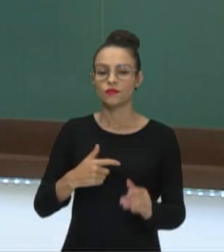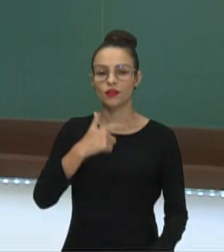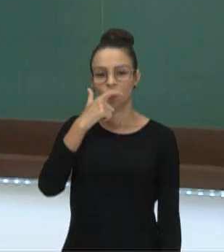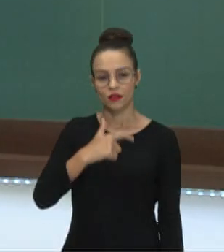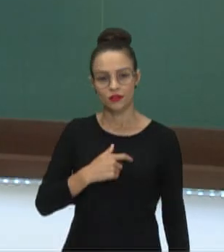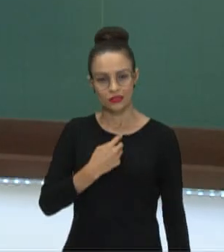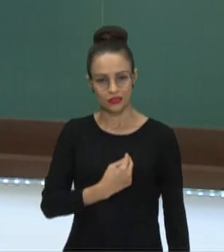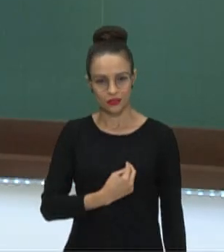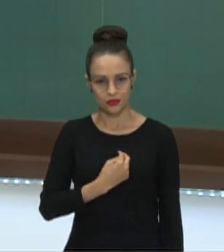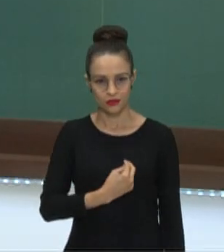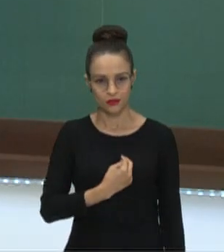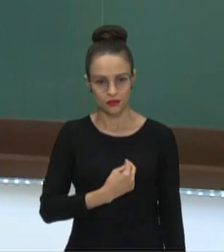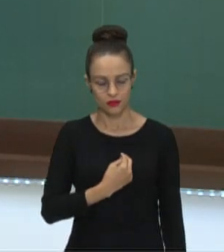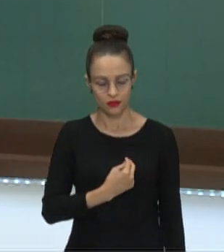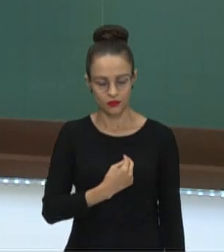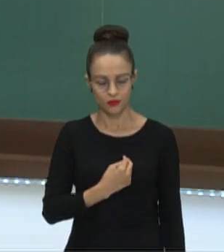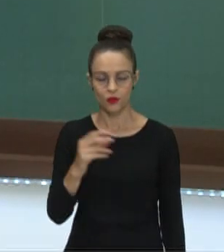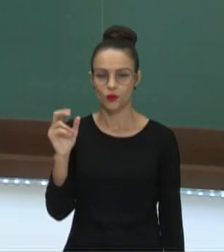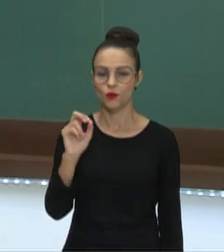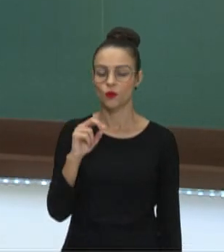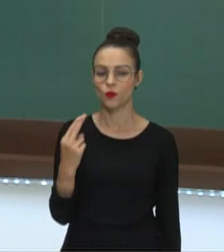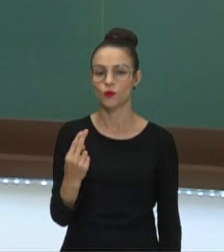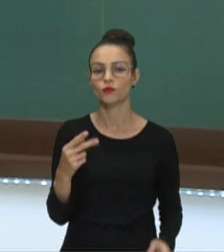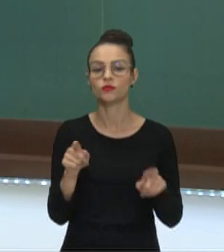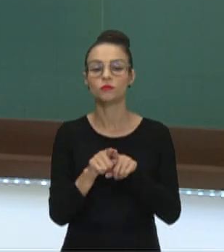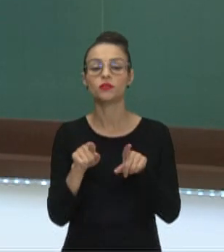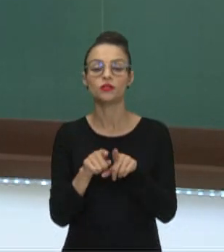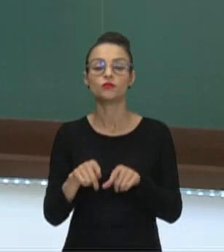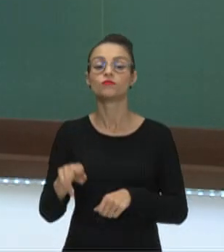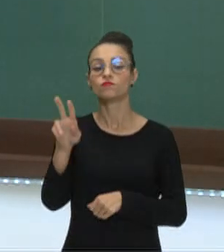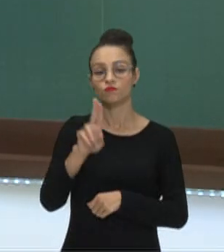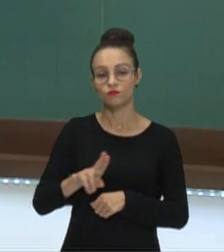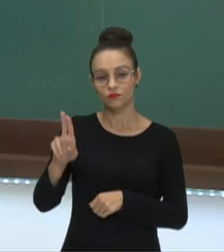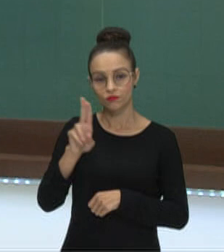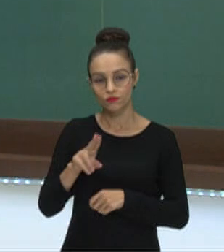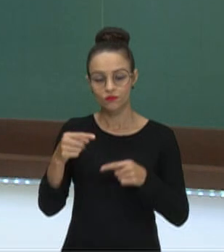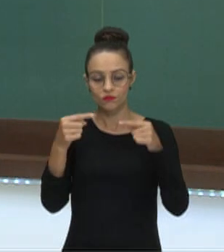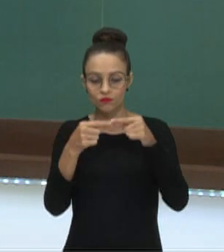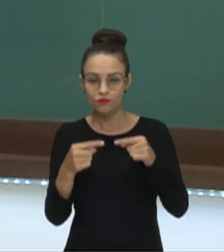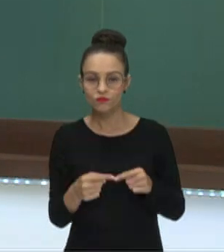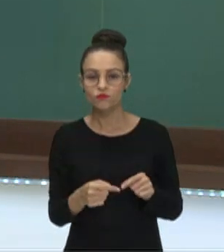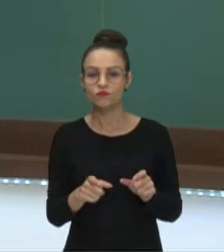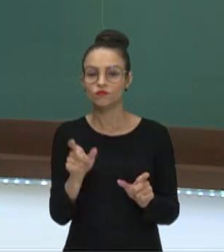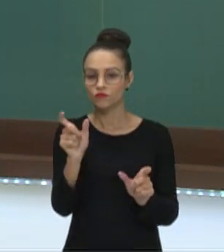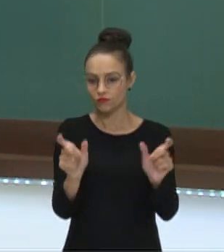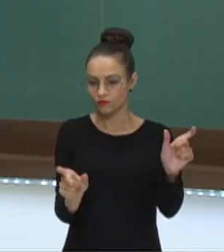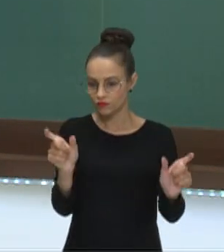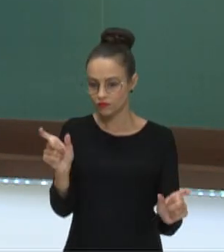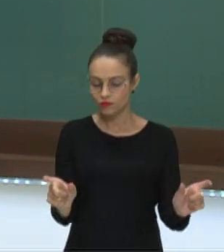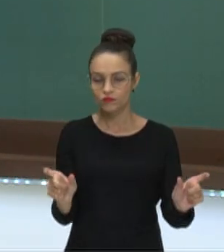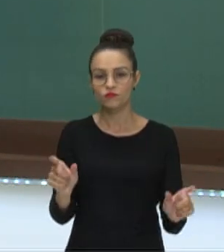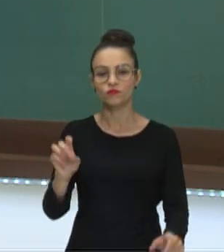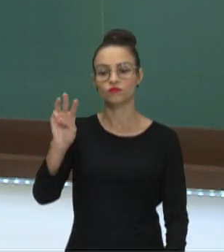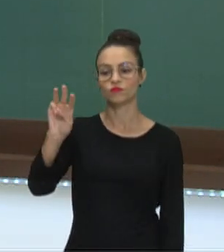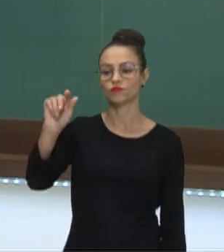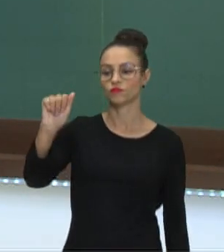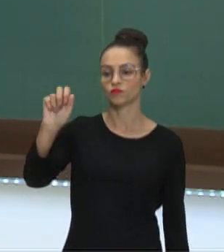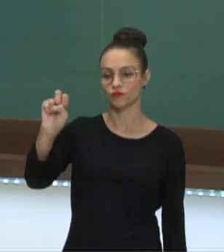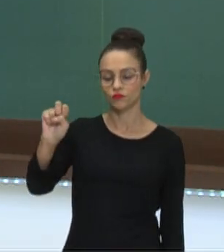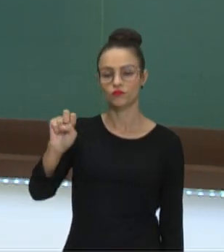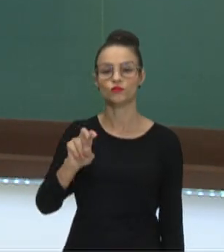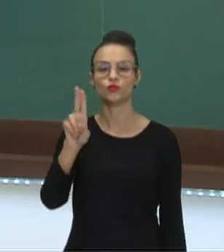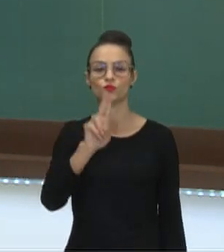ou estar. Ele é usado de acordo com cada sujeito, onde o was eu vou usar para